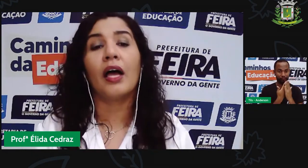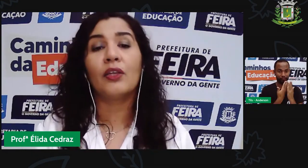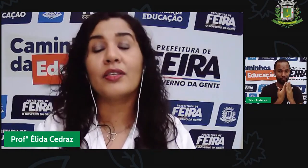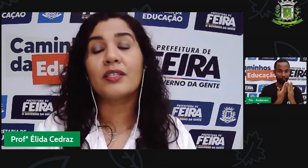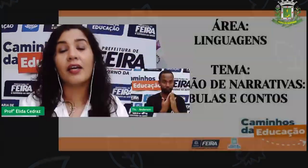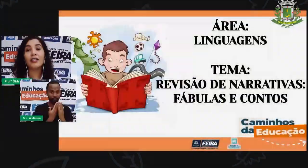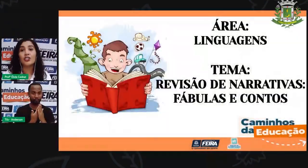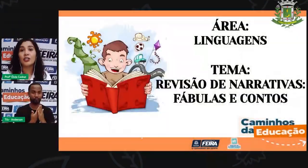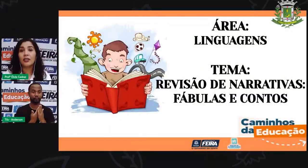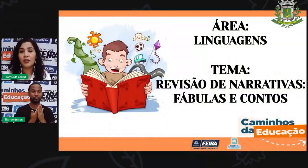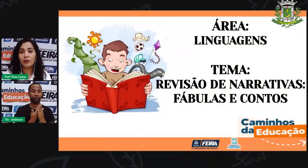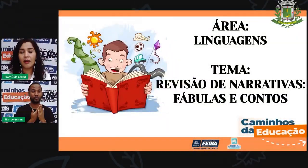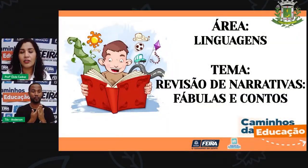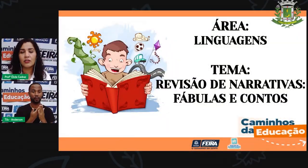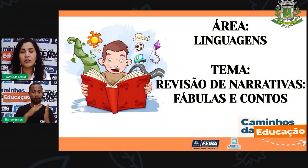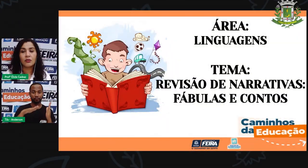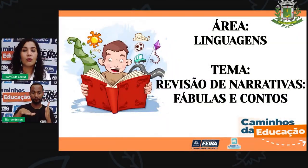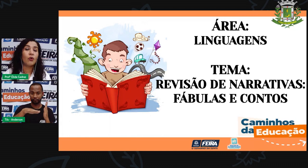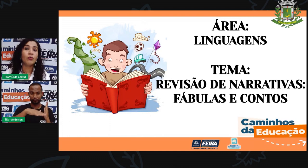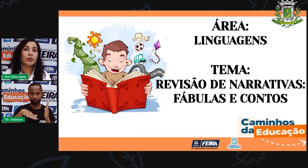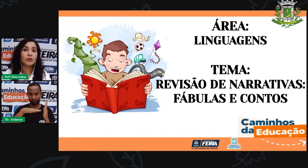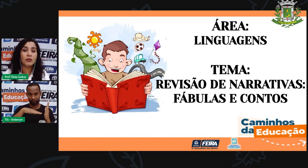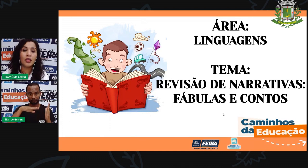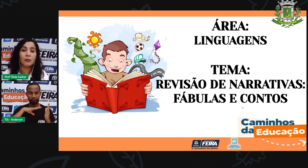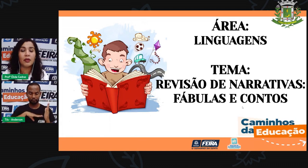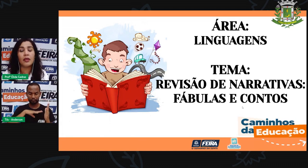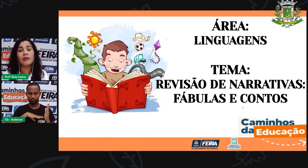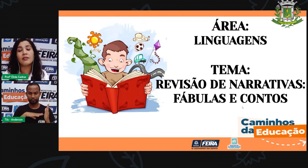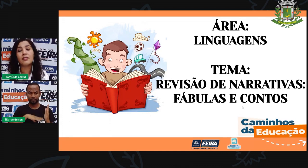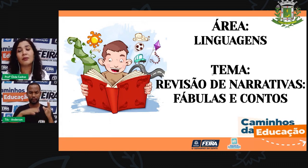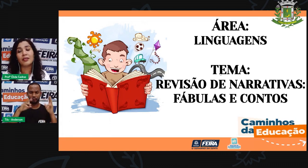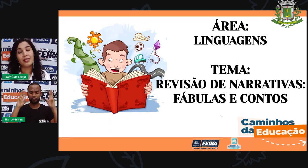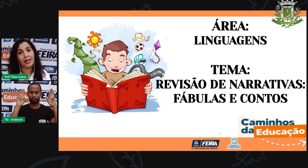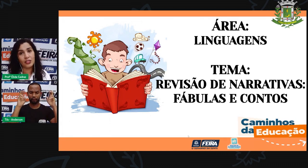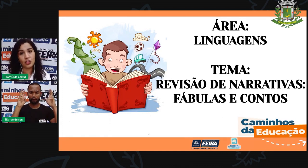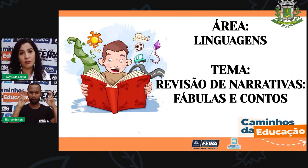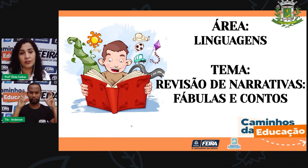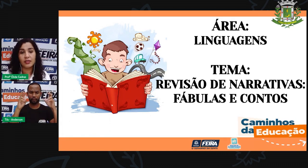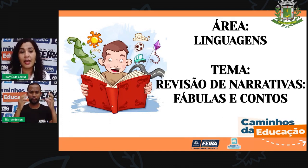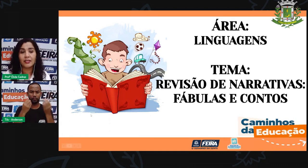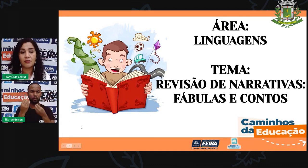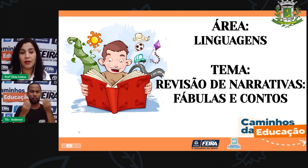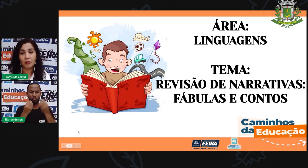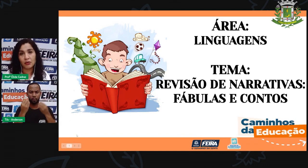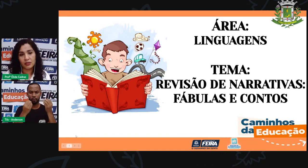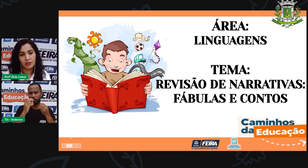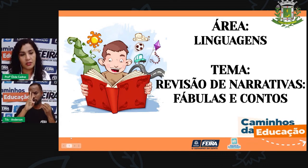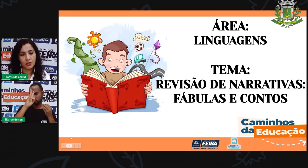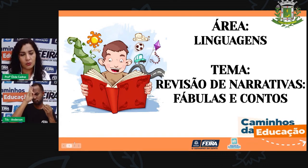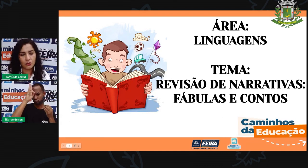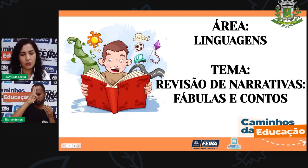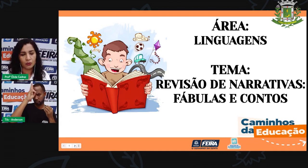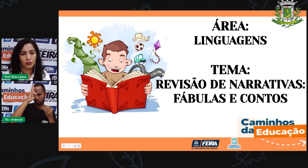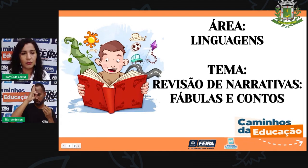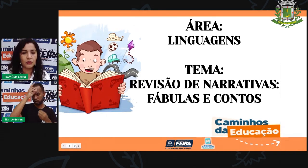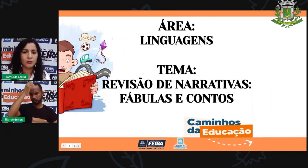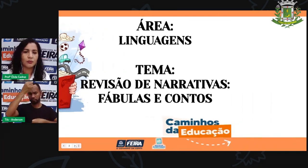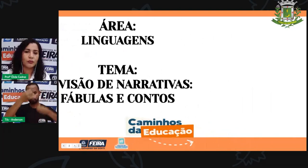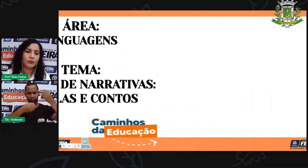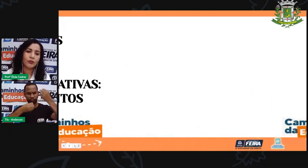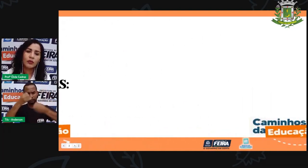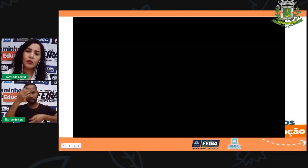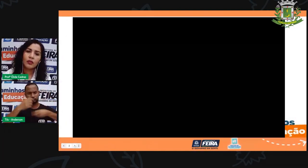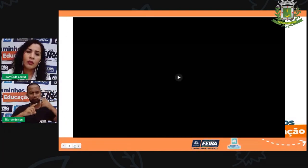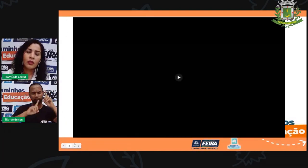A nossa área de linguagem com o nosso tema Revisão das Narrativas, as Pábulas e os Contos.